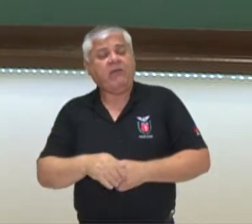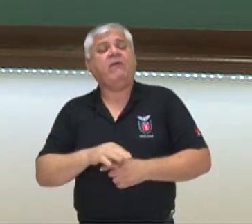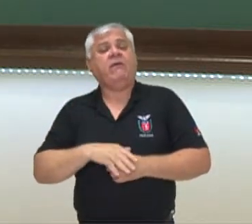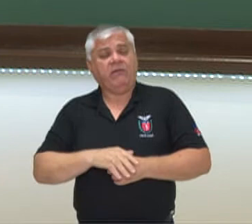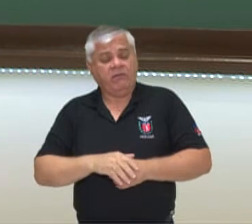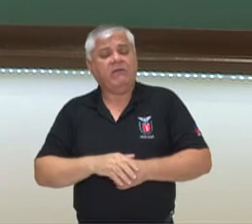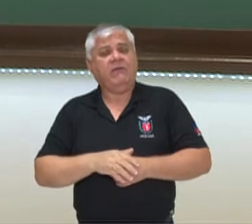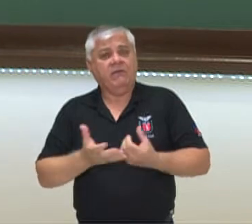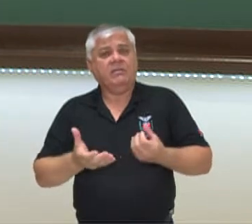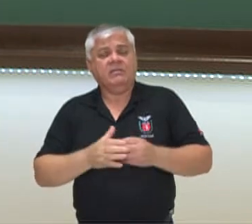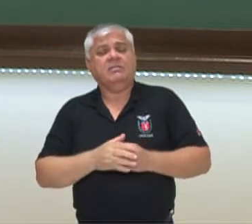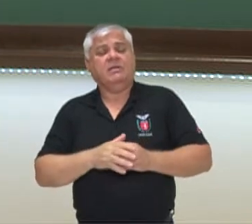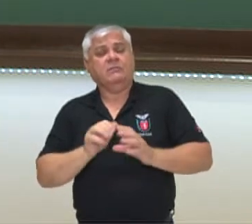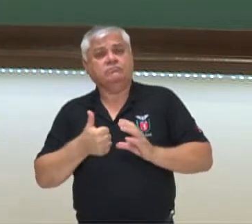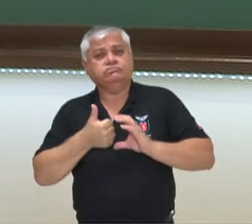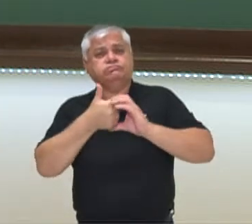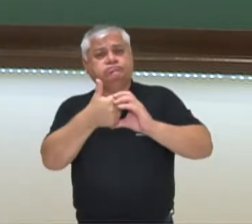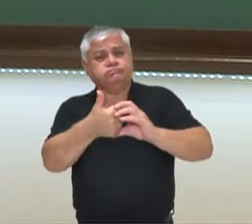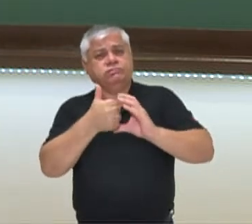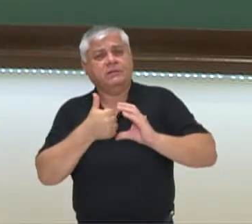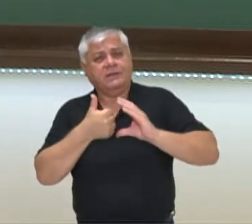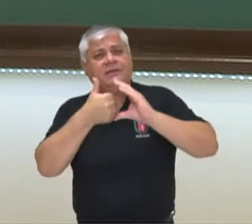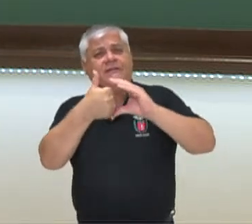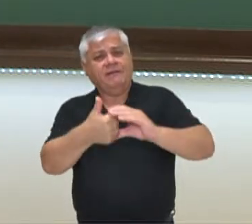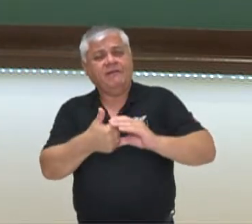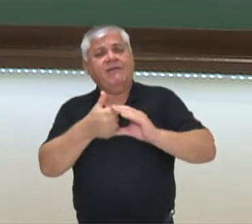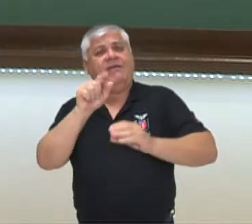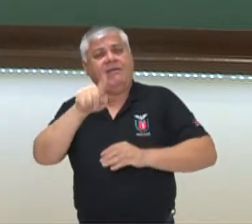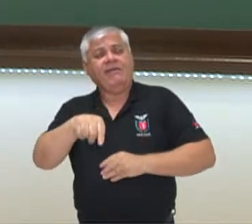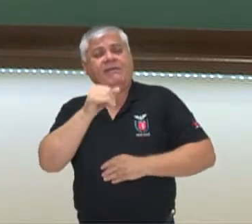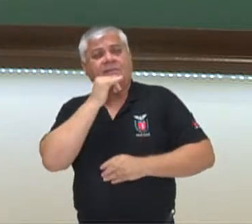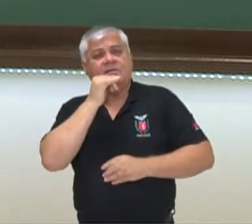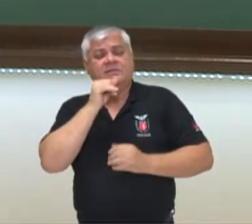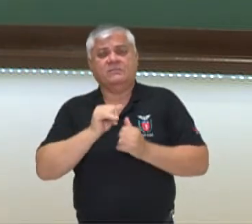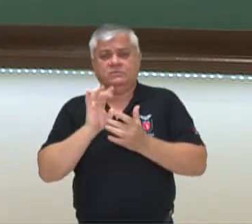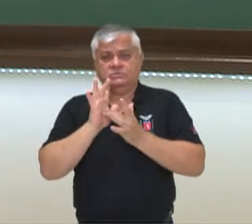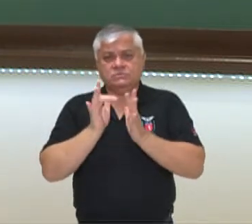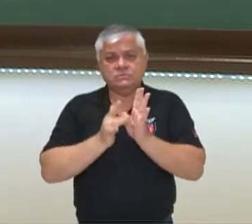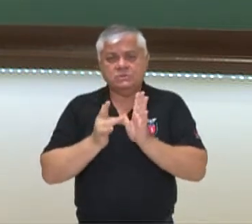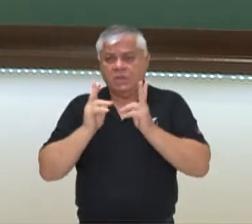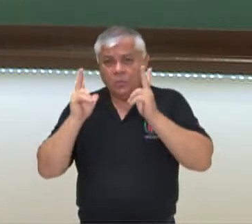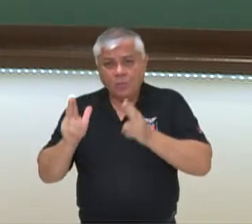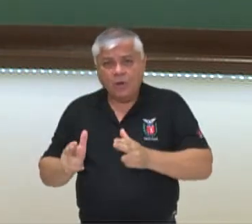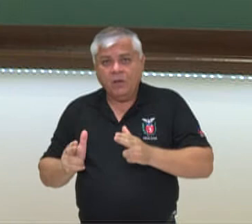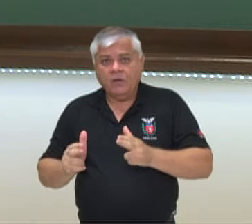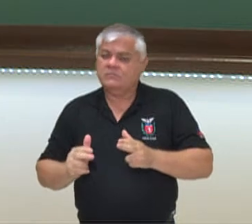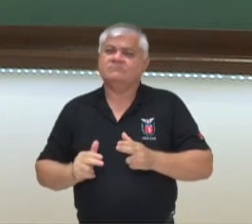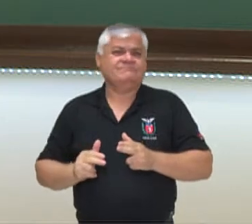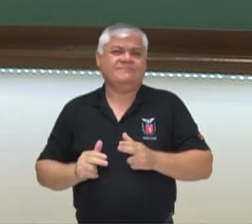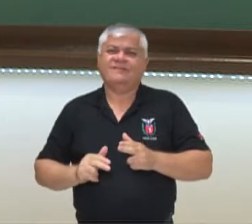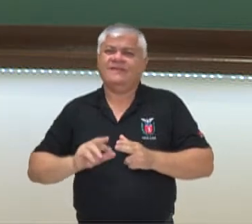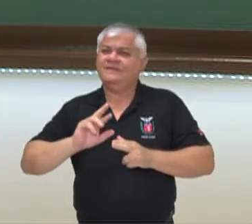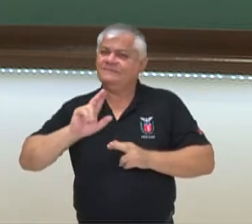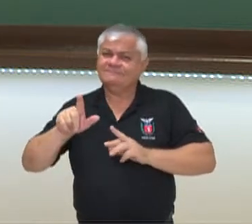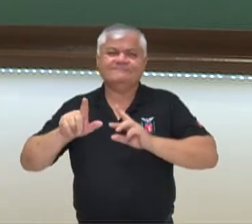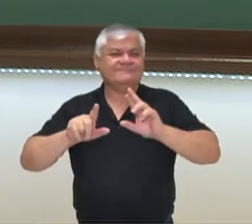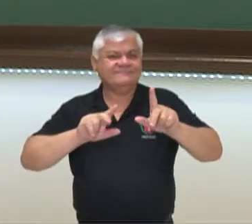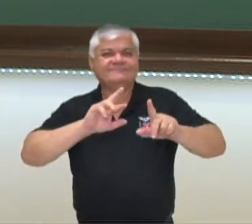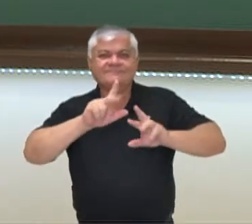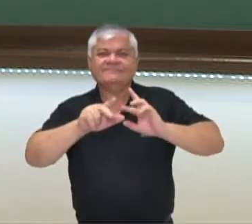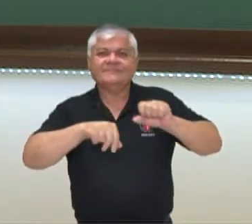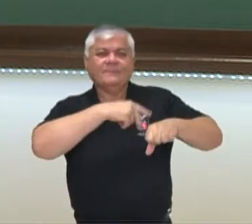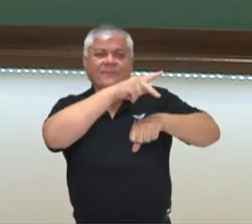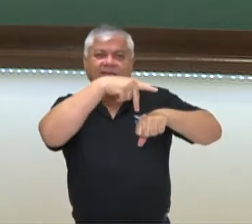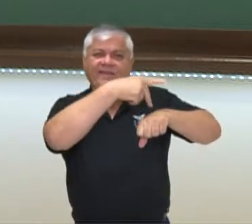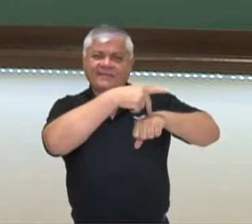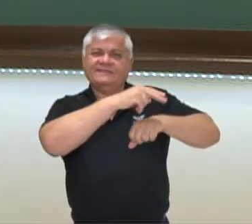nós temos aí alguns valores pautados na moral cristã, que não são os mesmos valores pautados, né, em um país